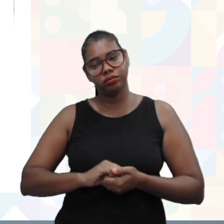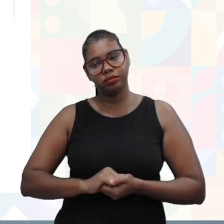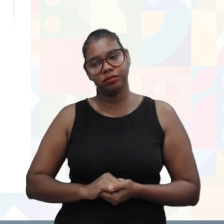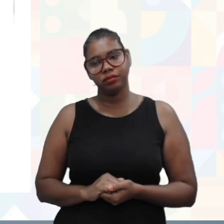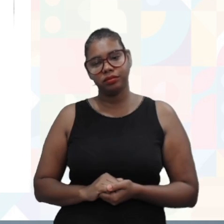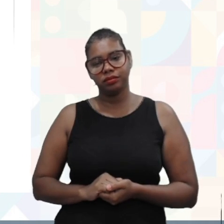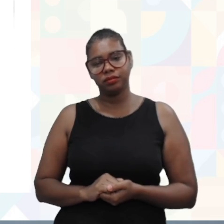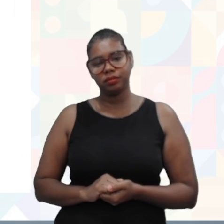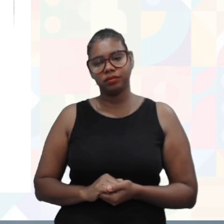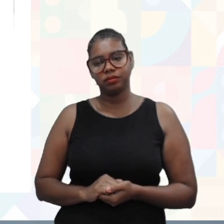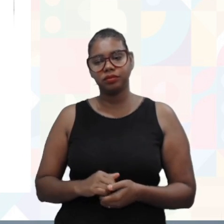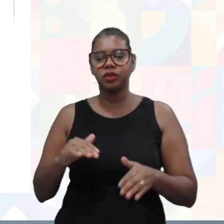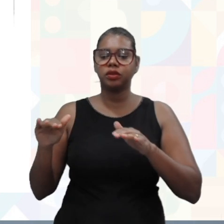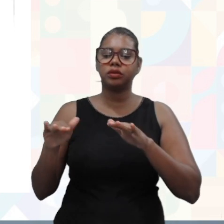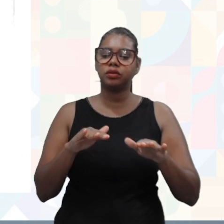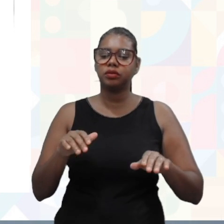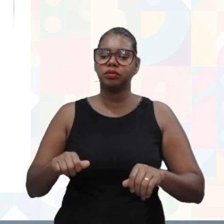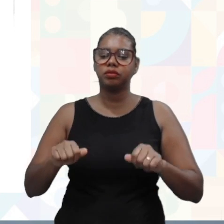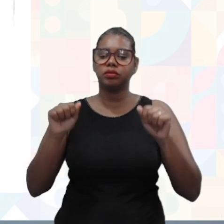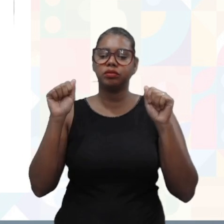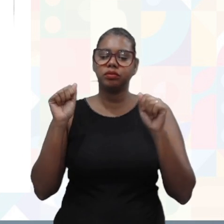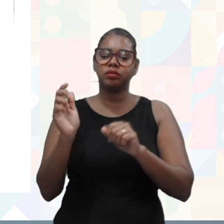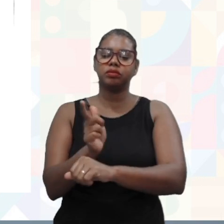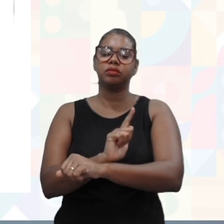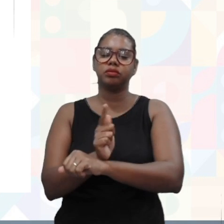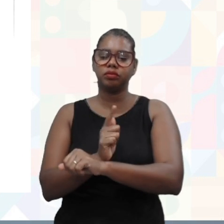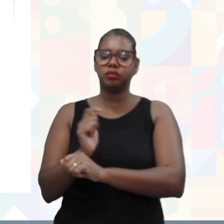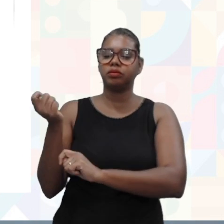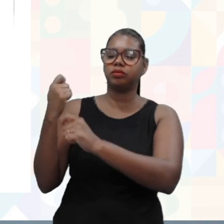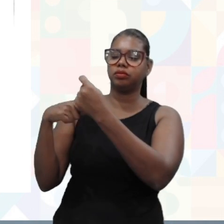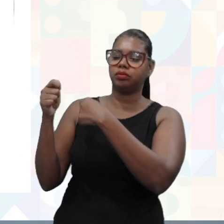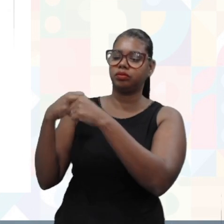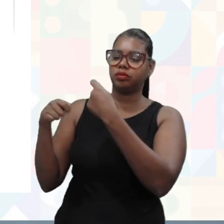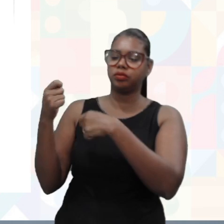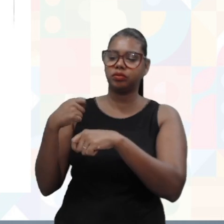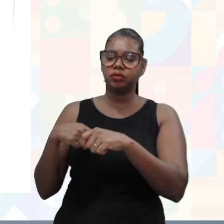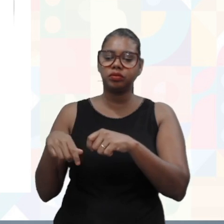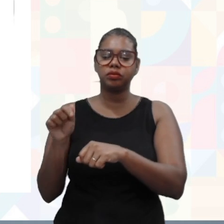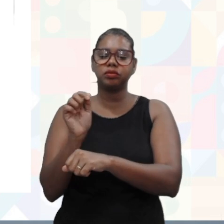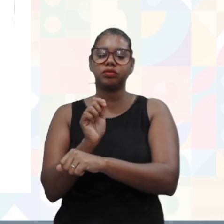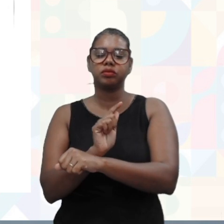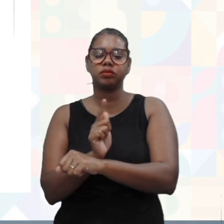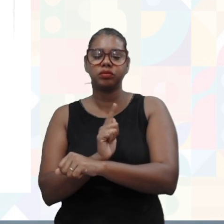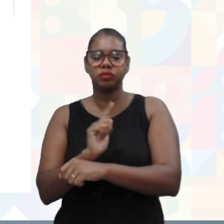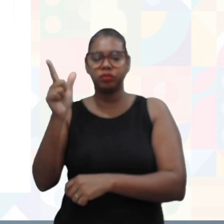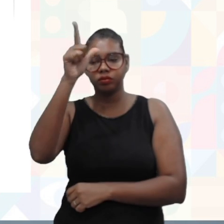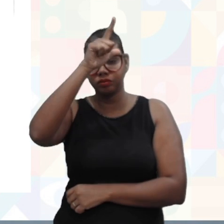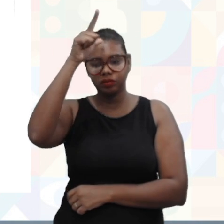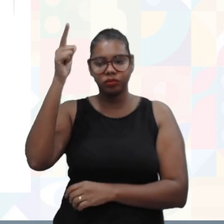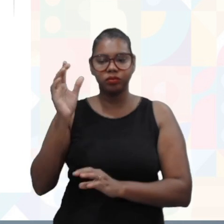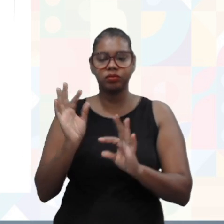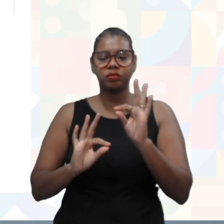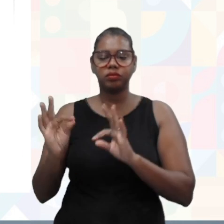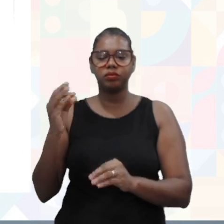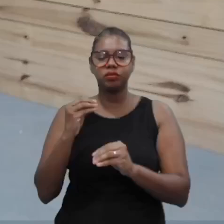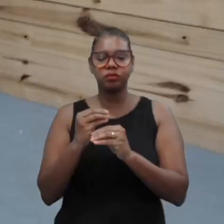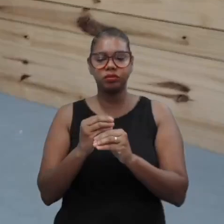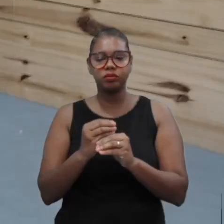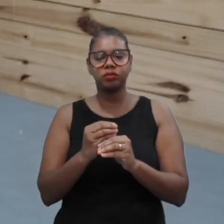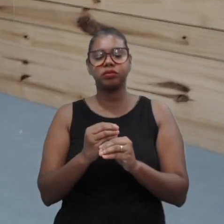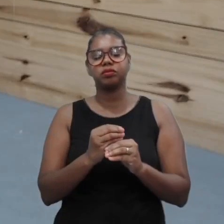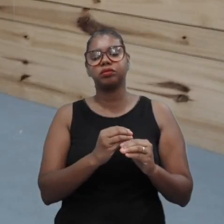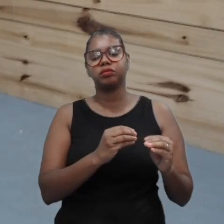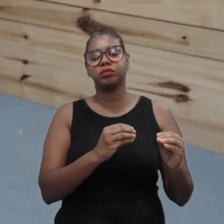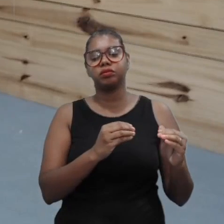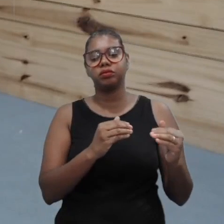está falando de um movimento de gerir, administrar, gerenciar, liderar. Então, a gente está associando